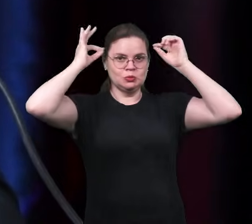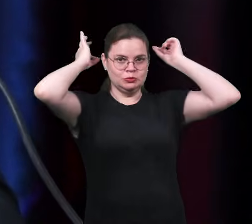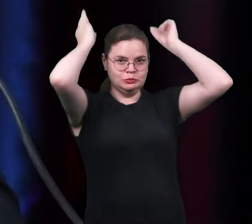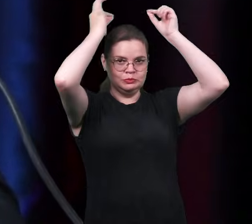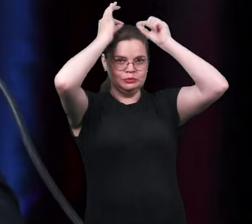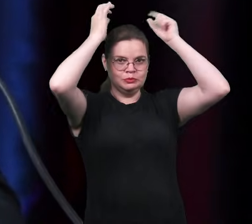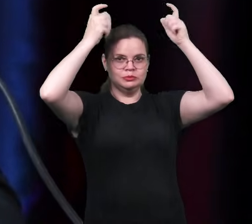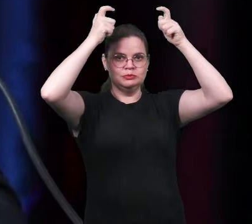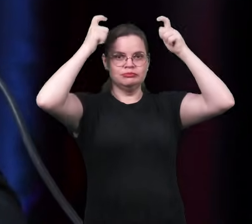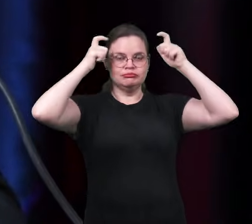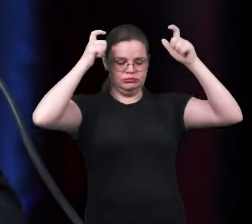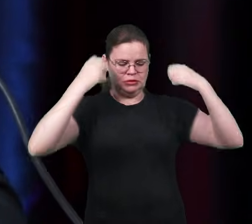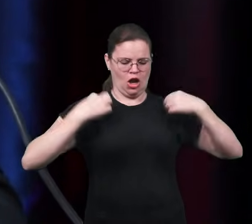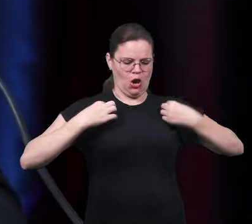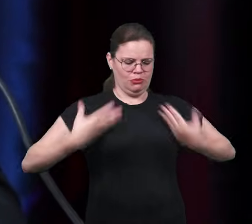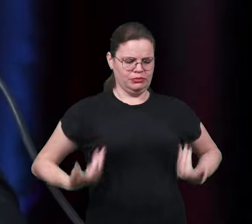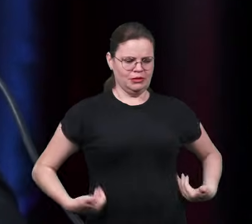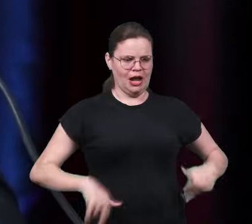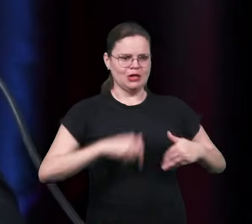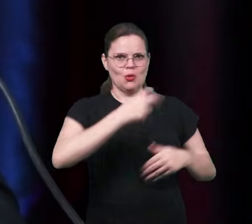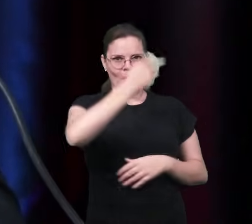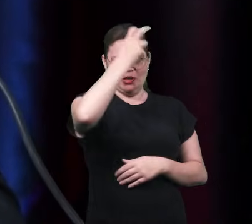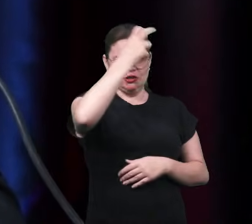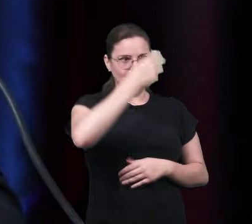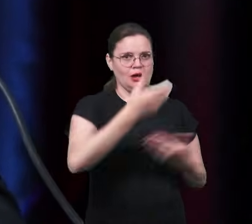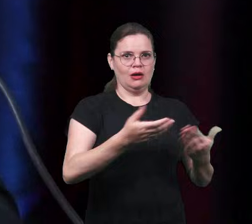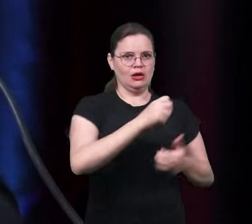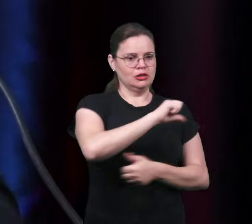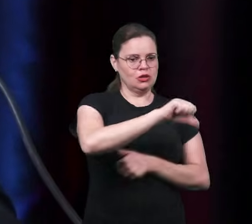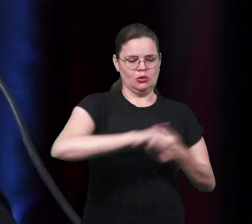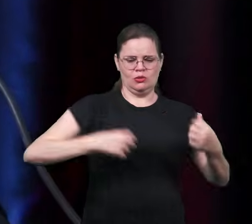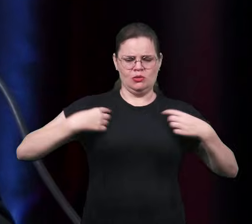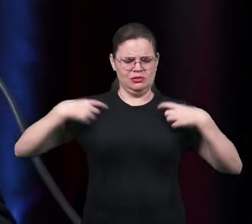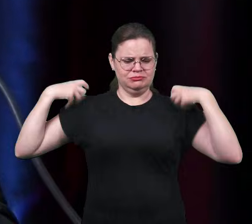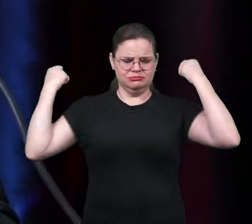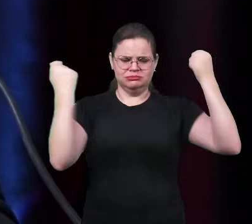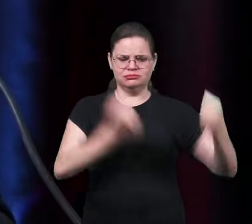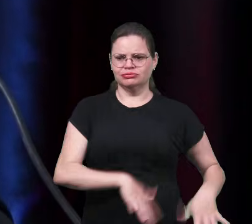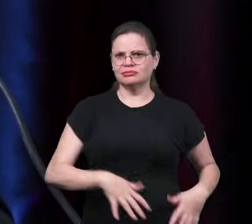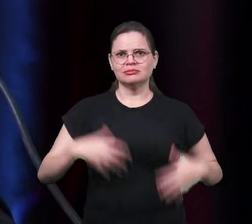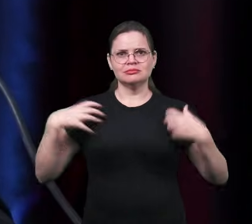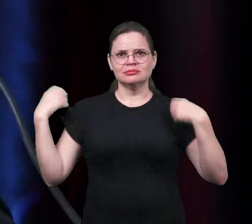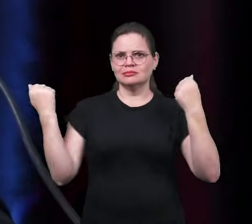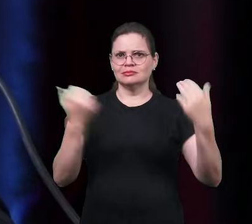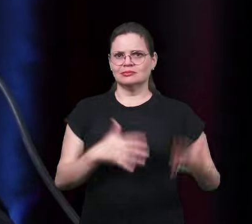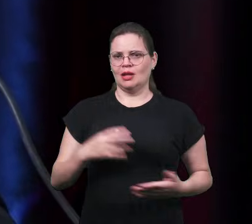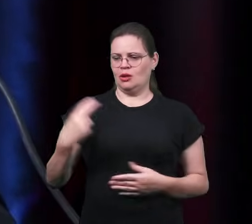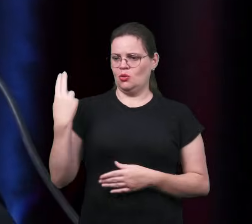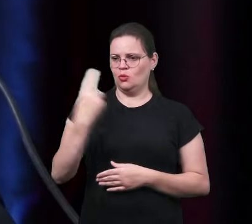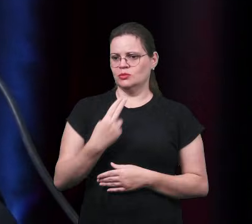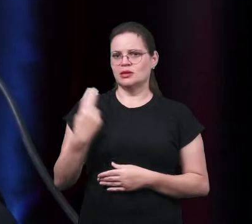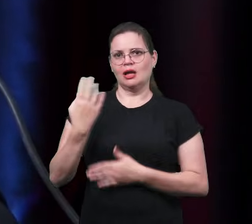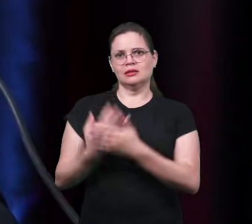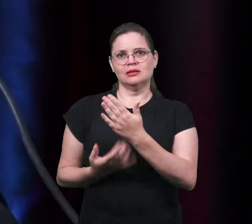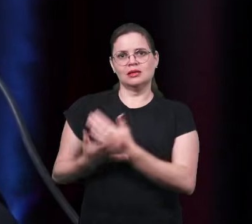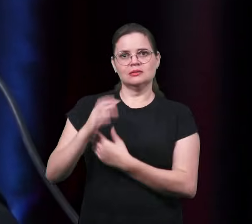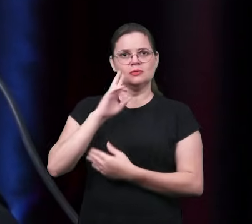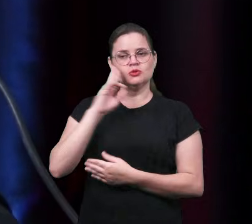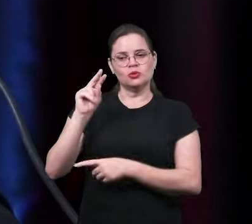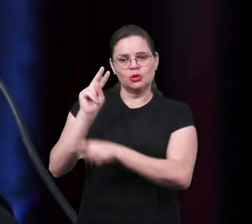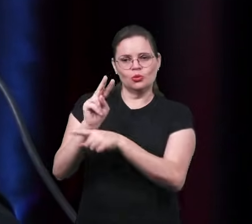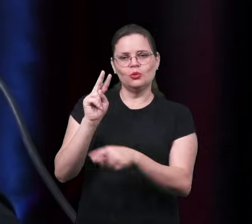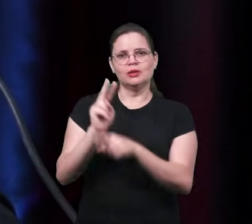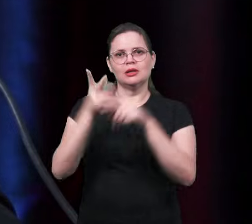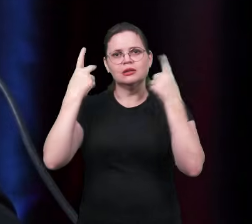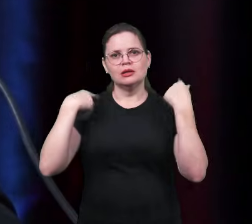de Deus, um homem usado com muito poder nas mãos do Senhor. Isso é muito maravilhoso, nós acompanhamos até mesmo nos grupos de assistência dentro